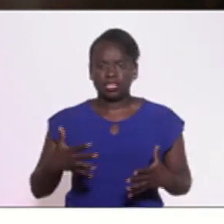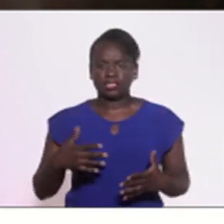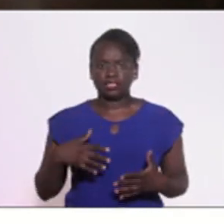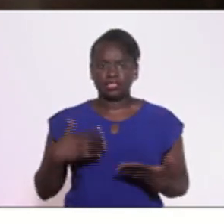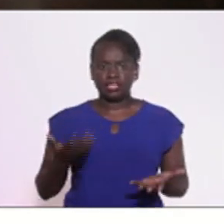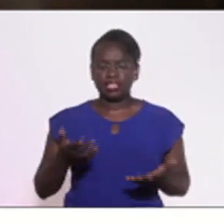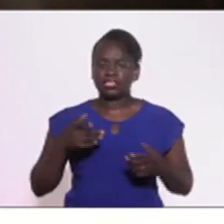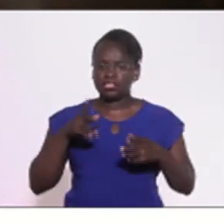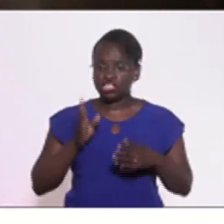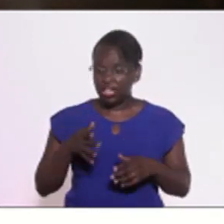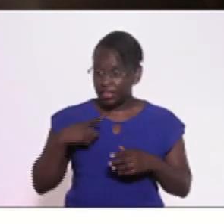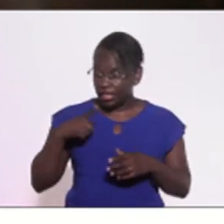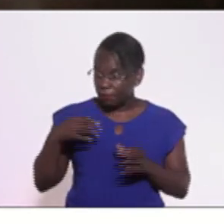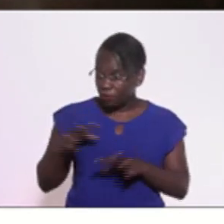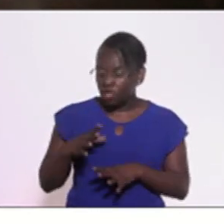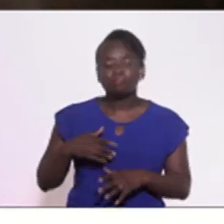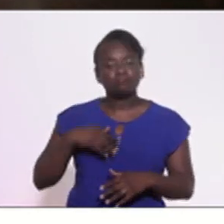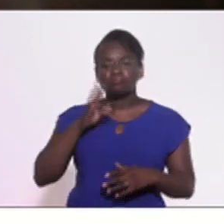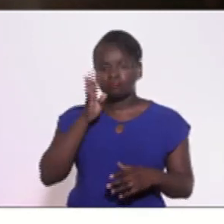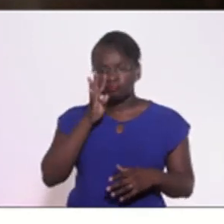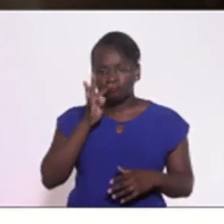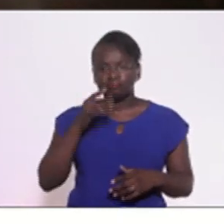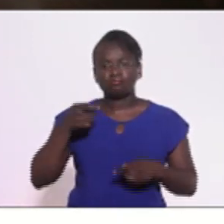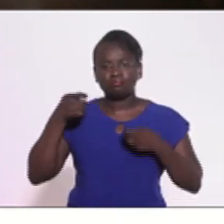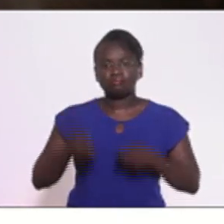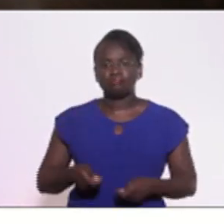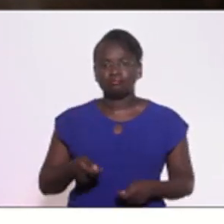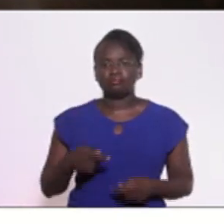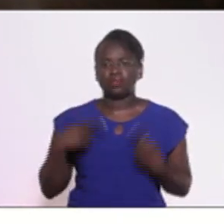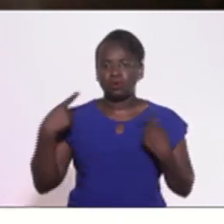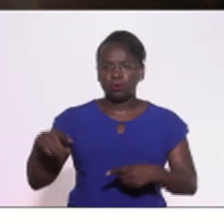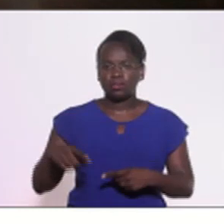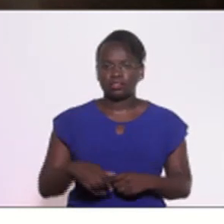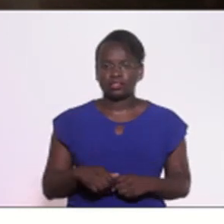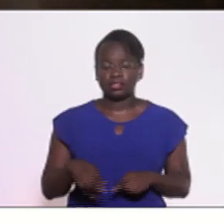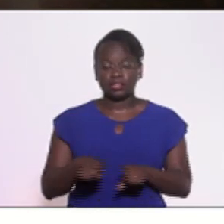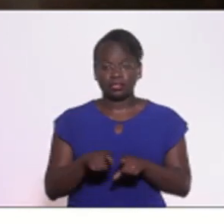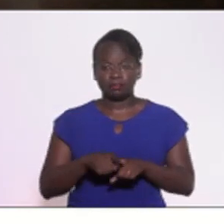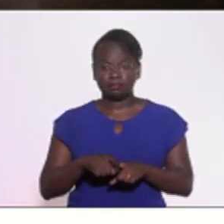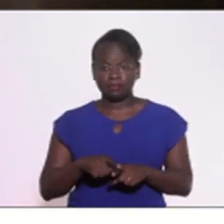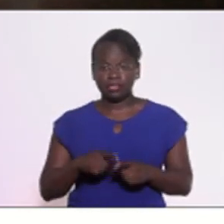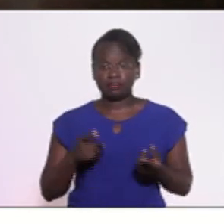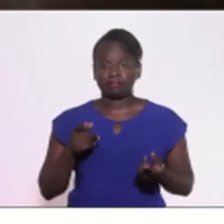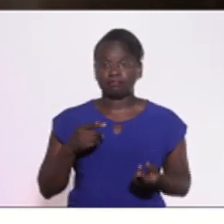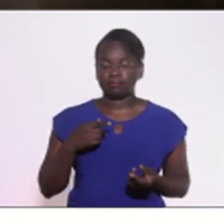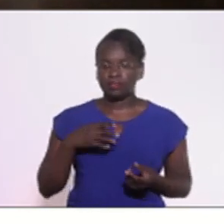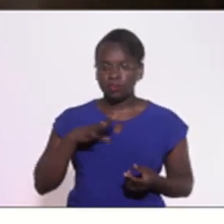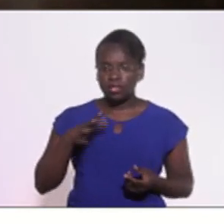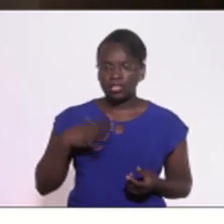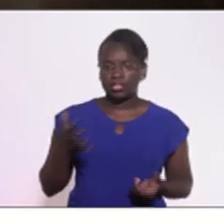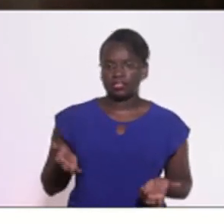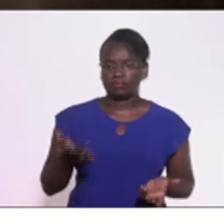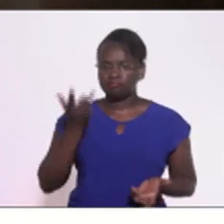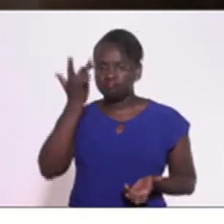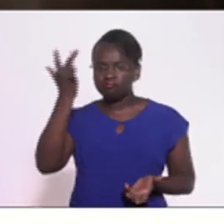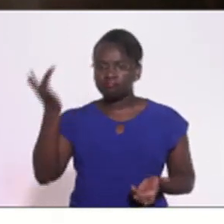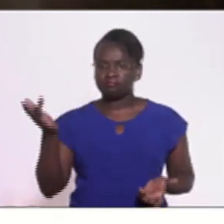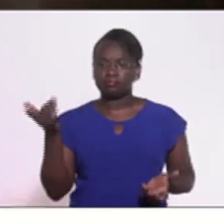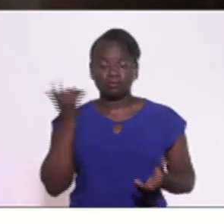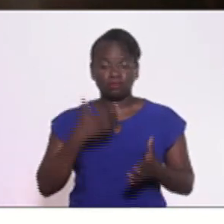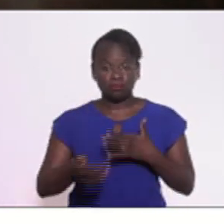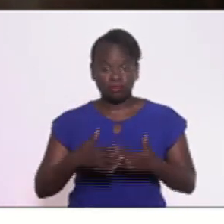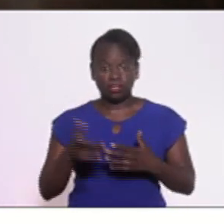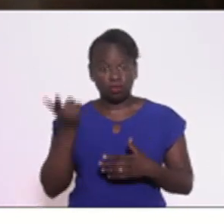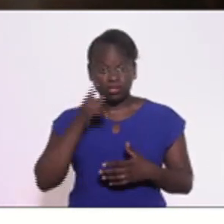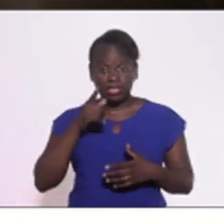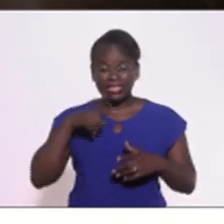já estabelecido. Ronaldo Gomlewski. Audacioso, adjetivo que consegue realizar coisas em